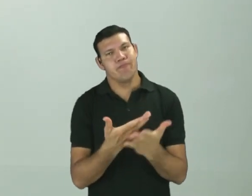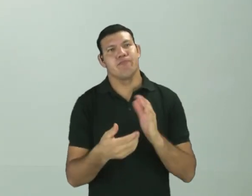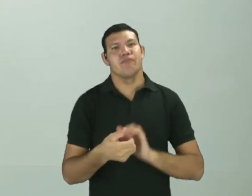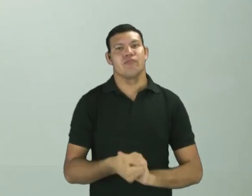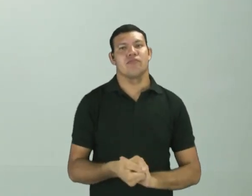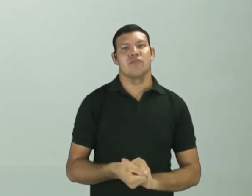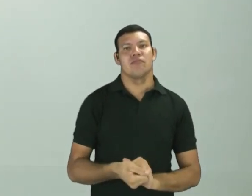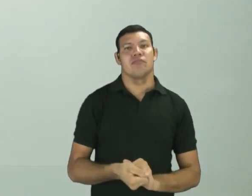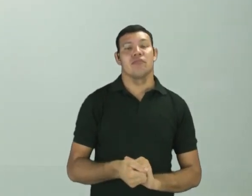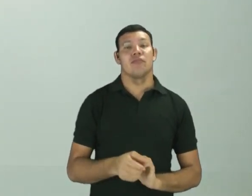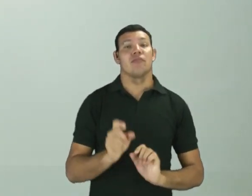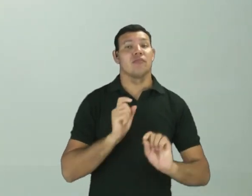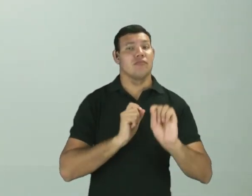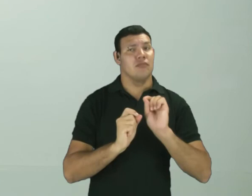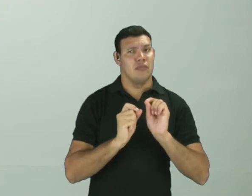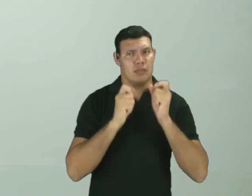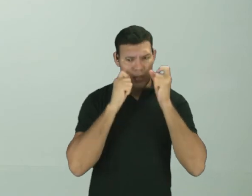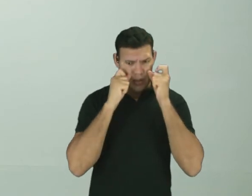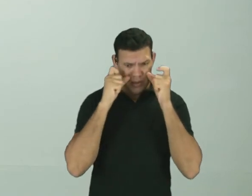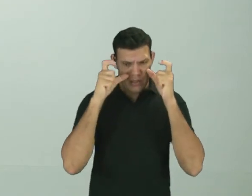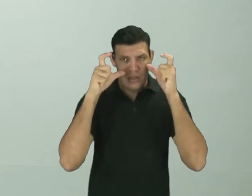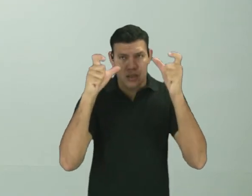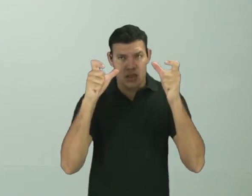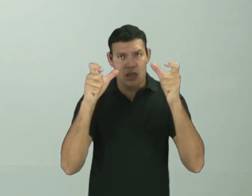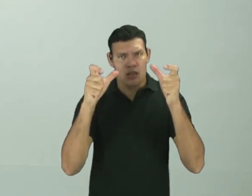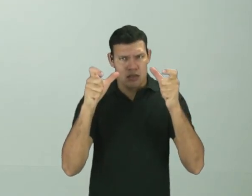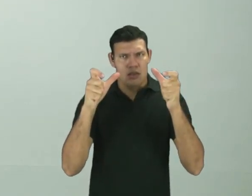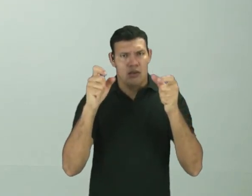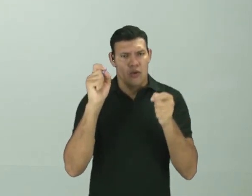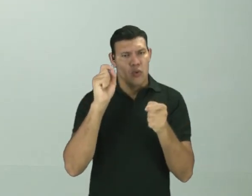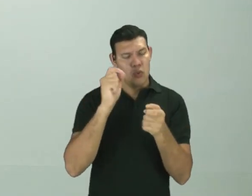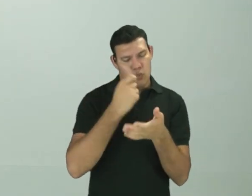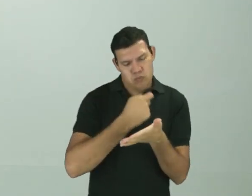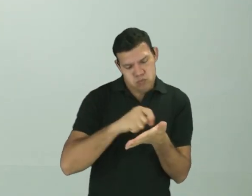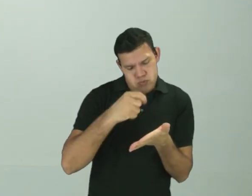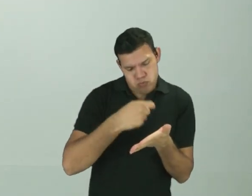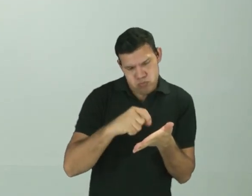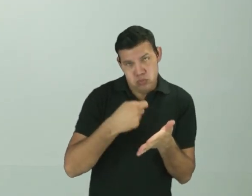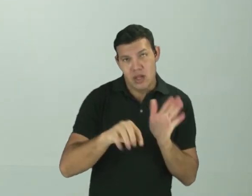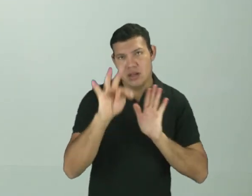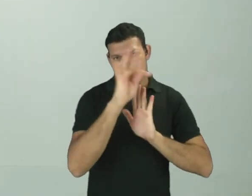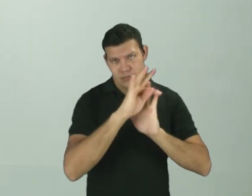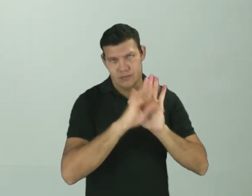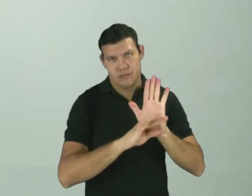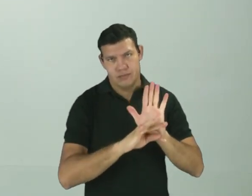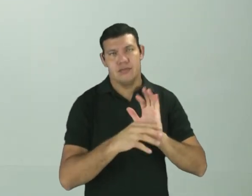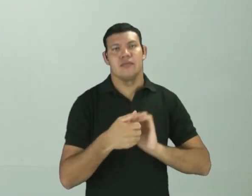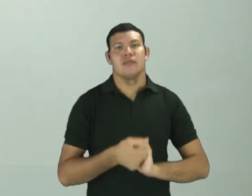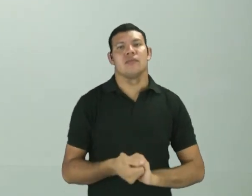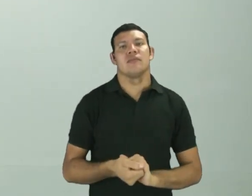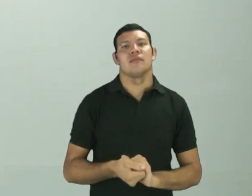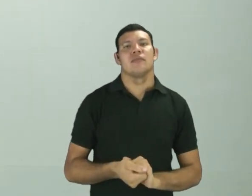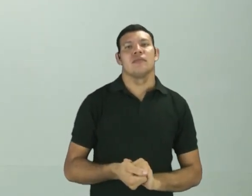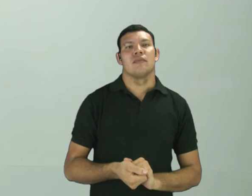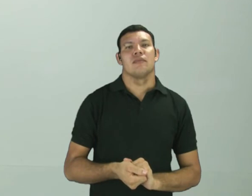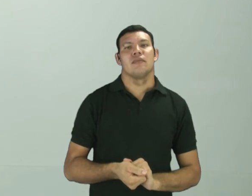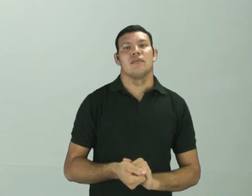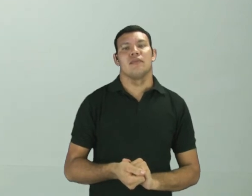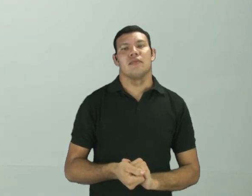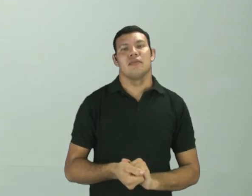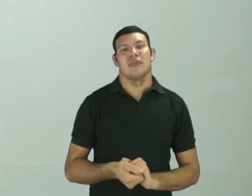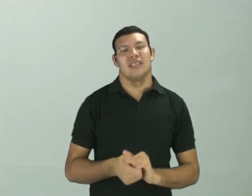quero dizer para vocês isso, tenham bastante atenção na hora de produzir o texto, certo? Como nesse momento nós não